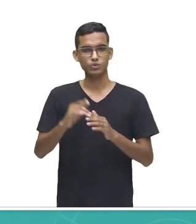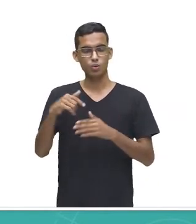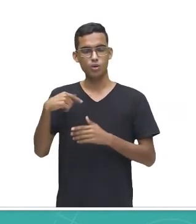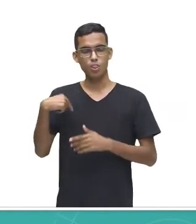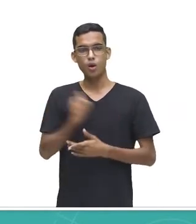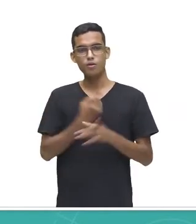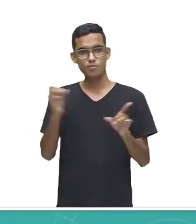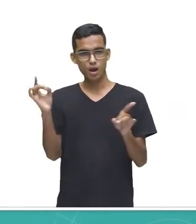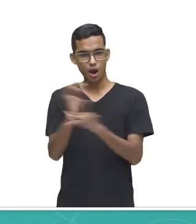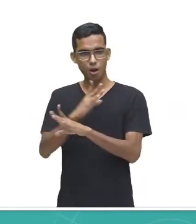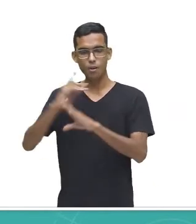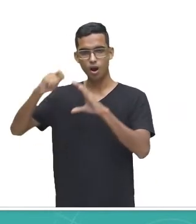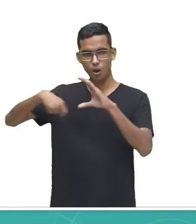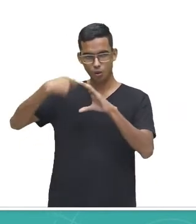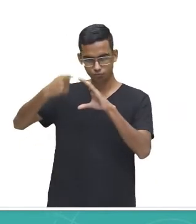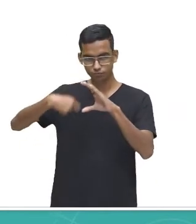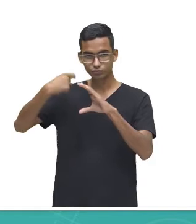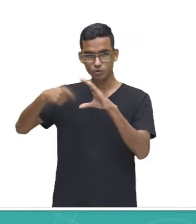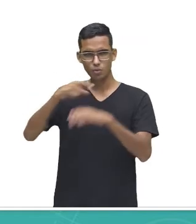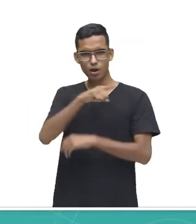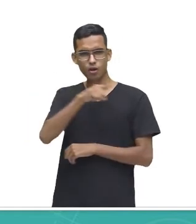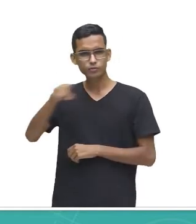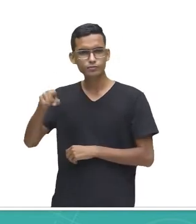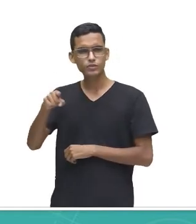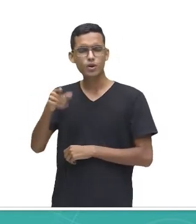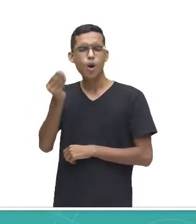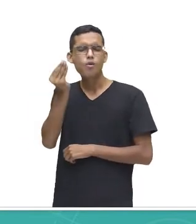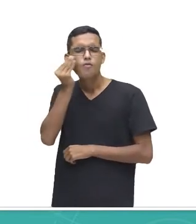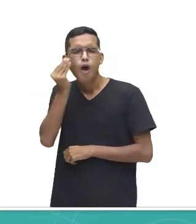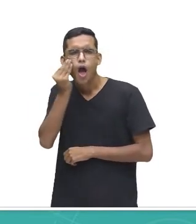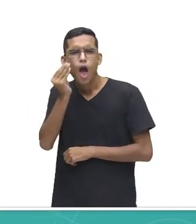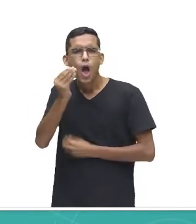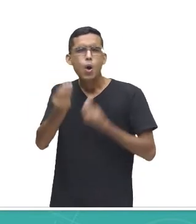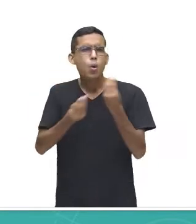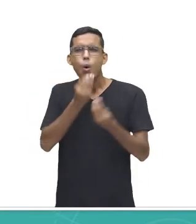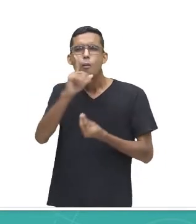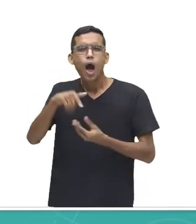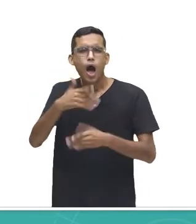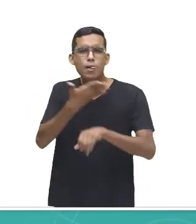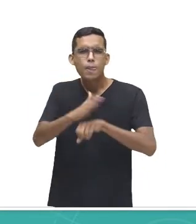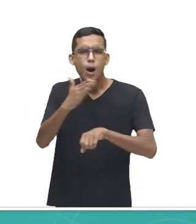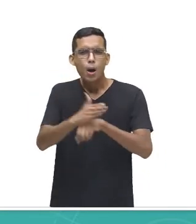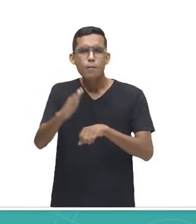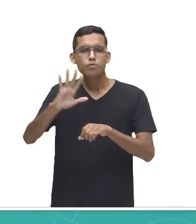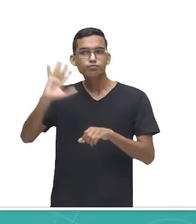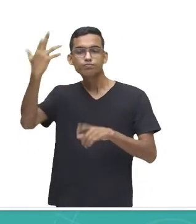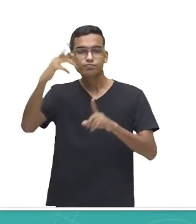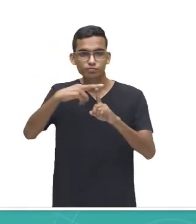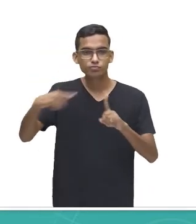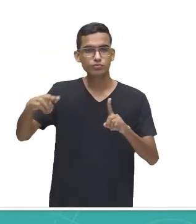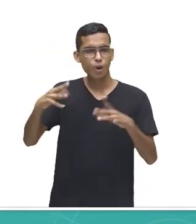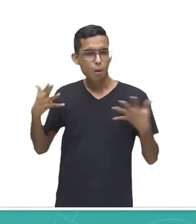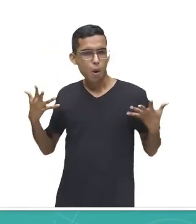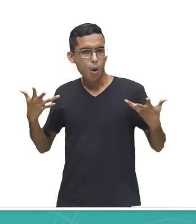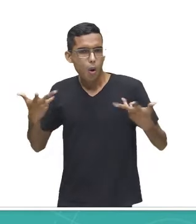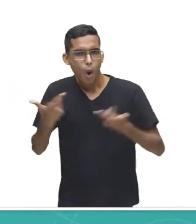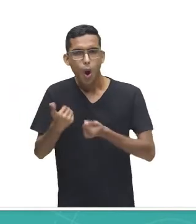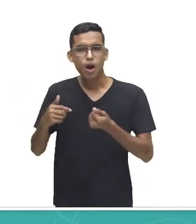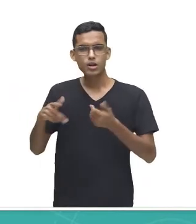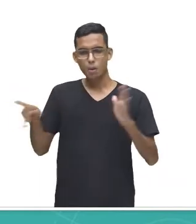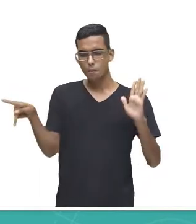vídeo para vocês verem na prática um fenômeno religioso maravilhoso das